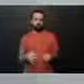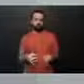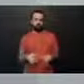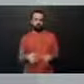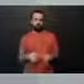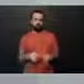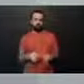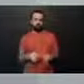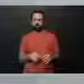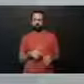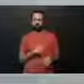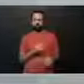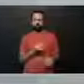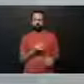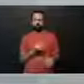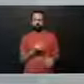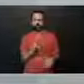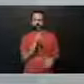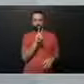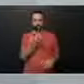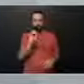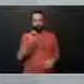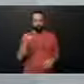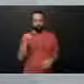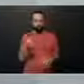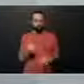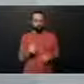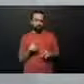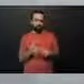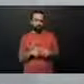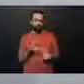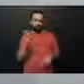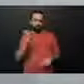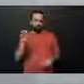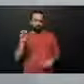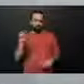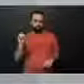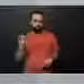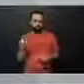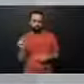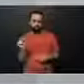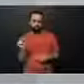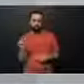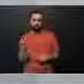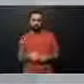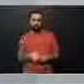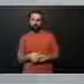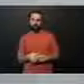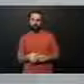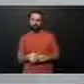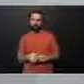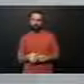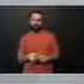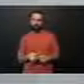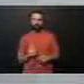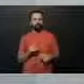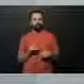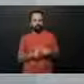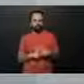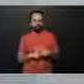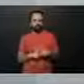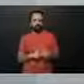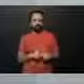eu teria 200 cubinhos e aqui eu teria mais 50 cubinhos. E ainda